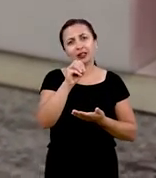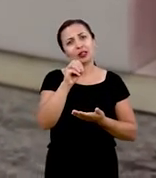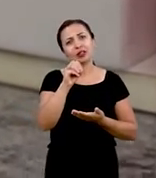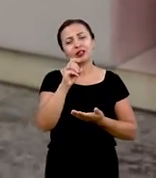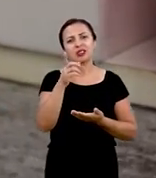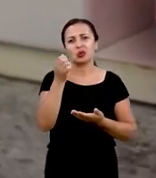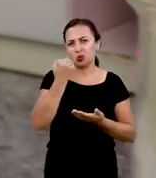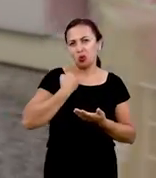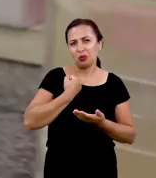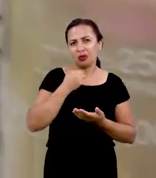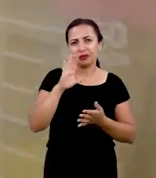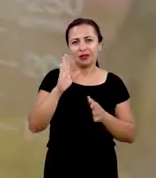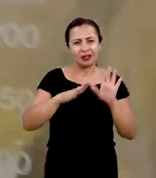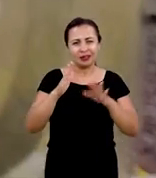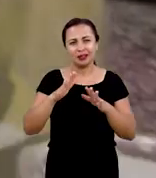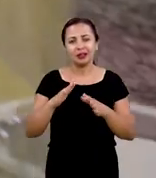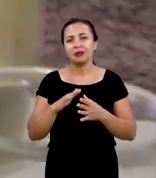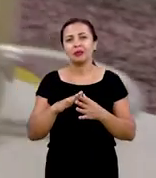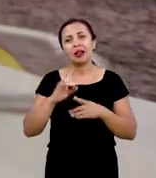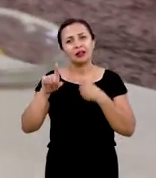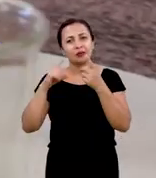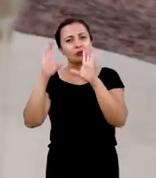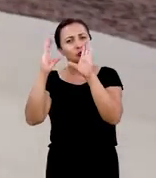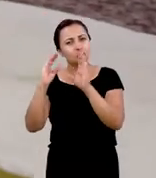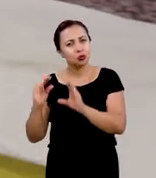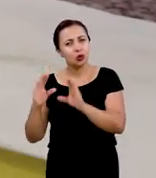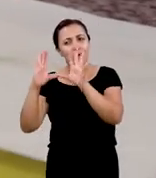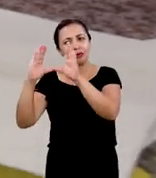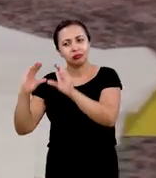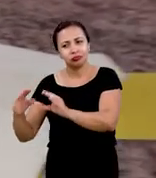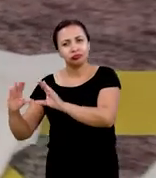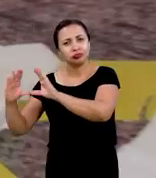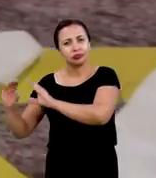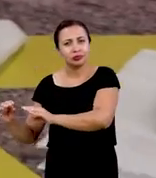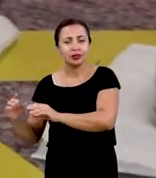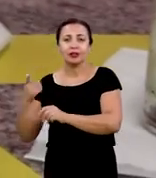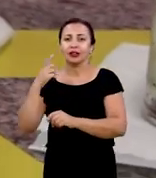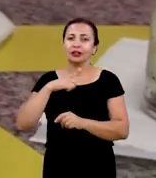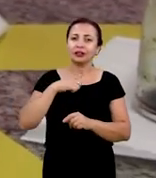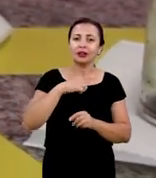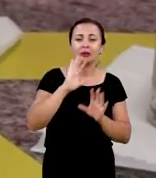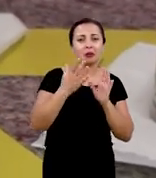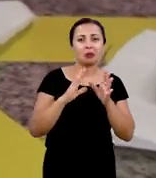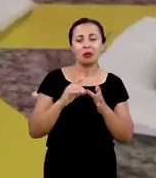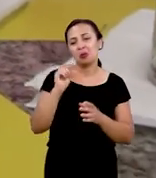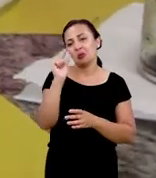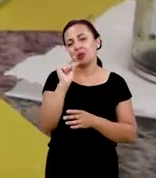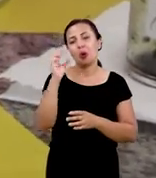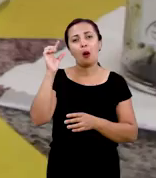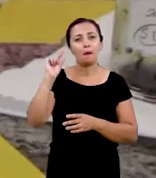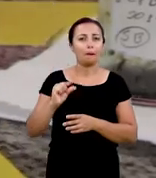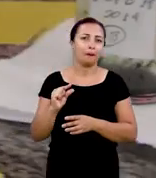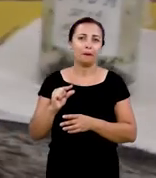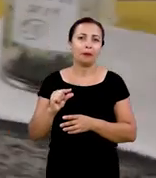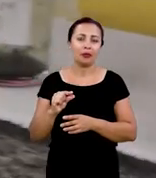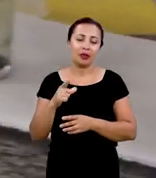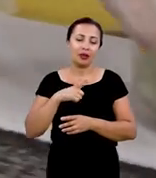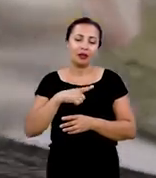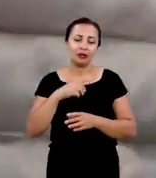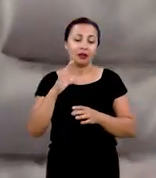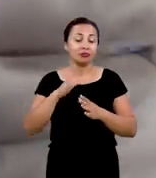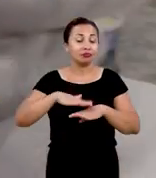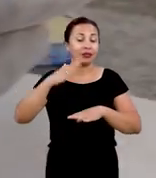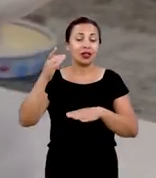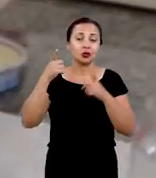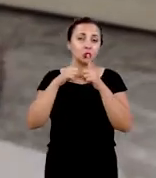substâncias, quando eu começo a fazer esse processo de purificação, eu vou reduzindo. Em cada fração, eu consigo ter um pouco menos dessas substâncias e